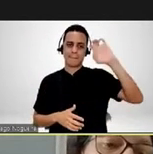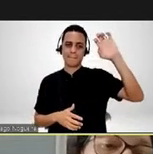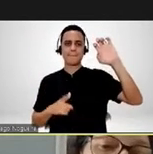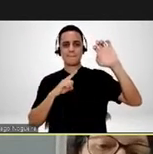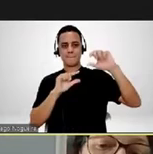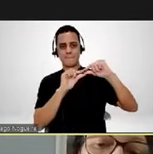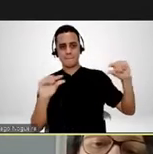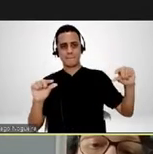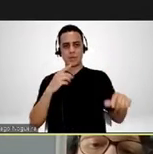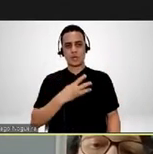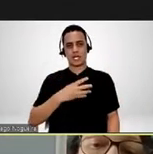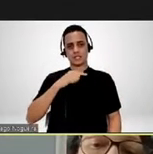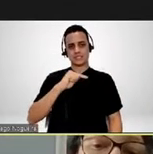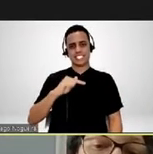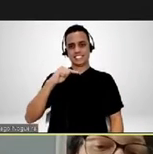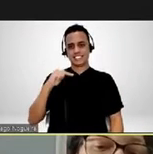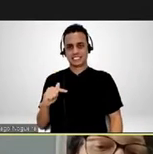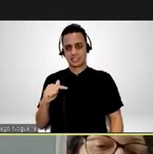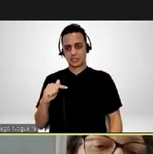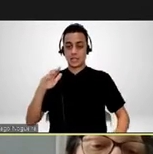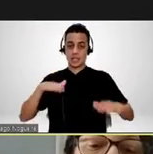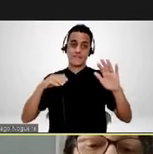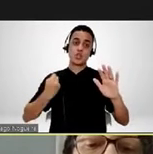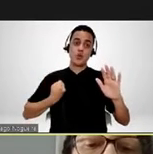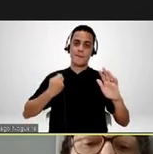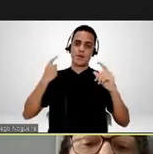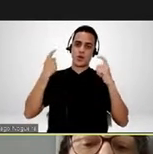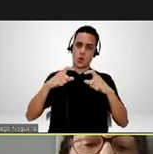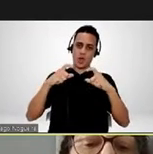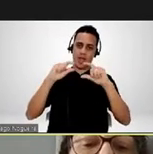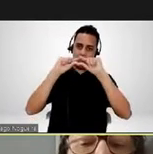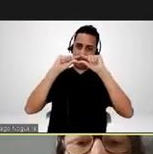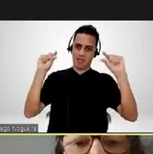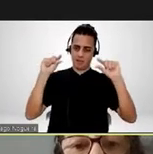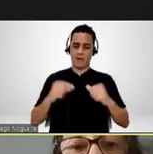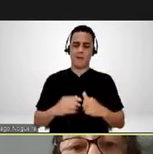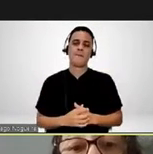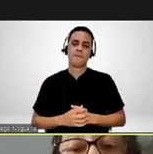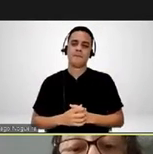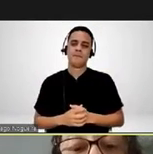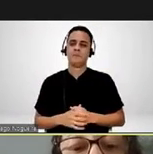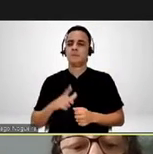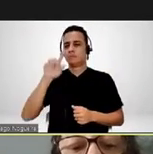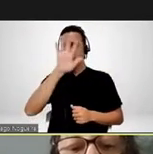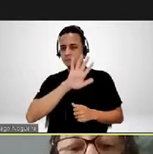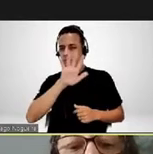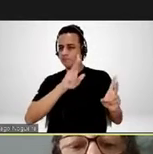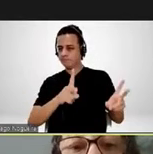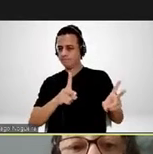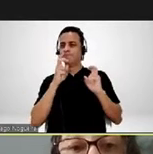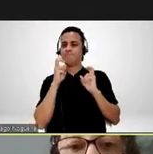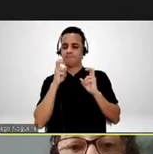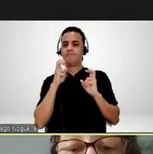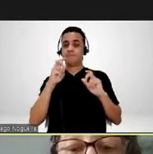visual, 475, possivelmente o número desse estabelecimento. Então, a gente percebe, dá a ver que é